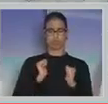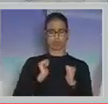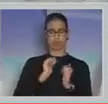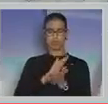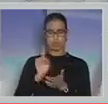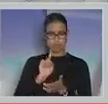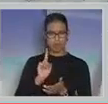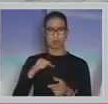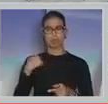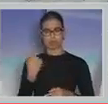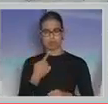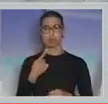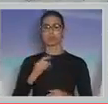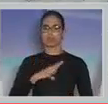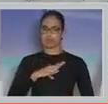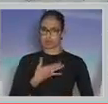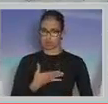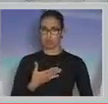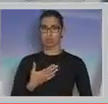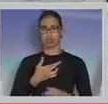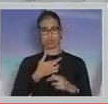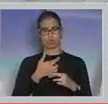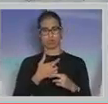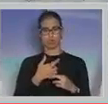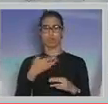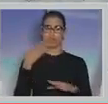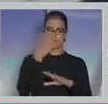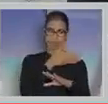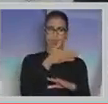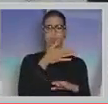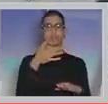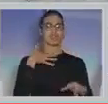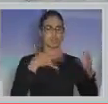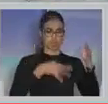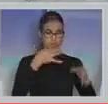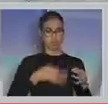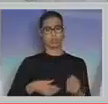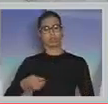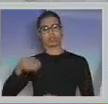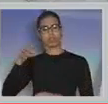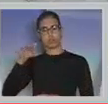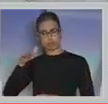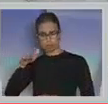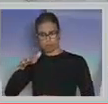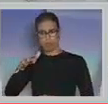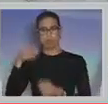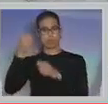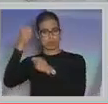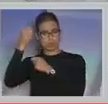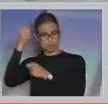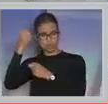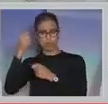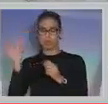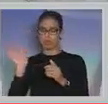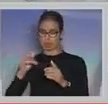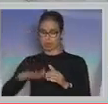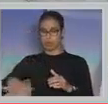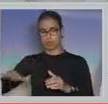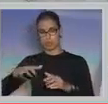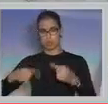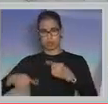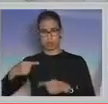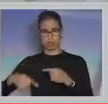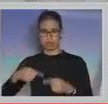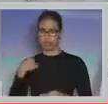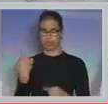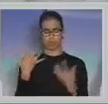vamos reagir e várias maneiras na justiça da mobilização na política Porque nós não vamos permitir